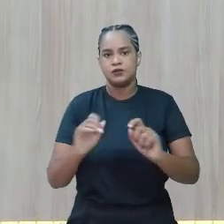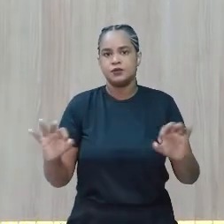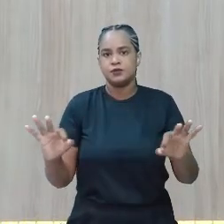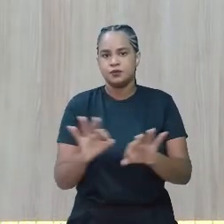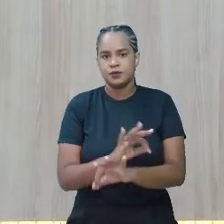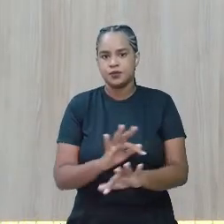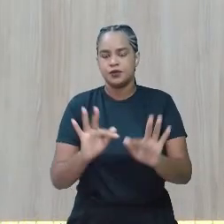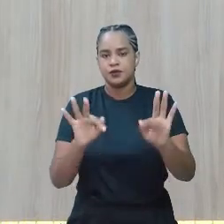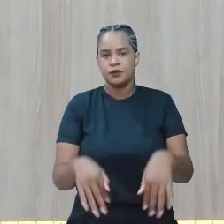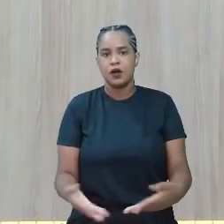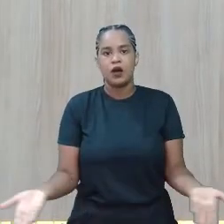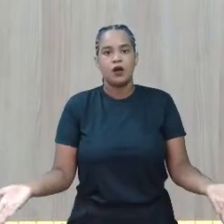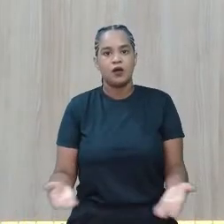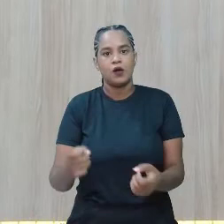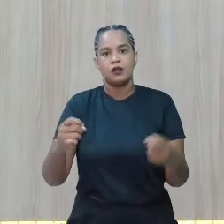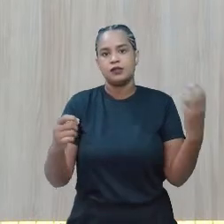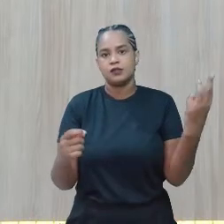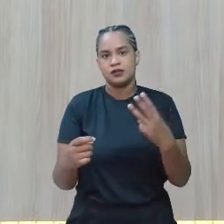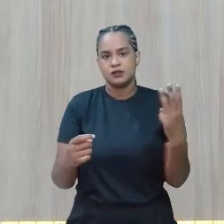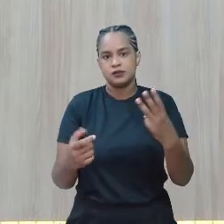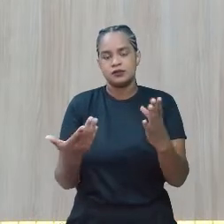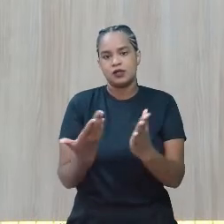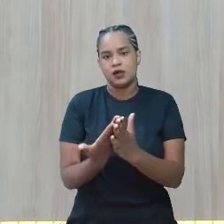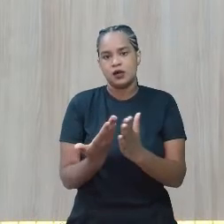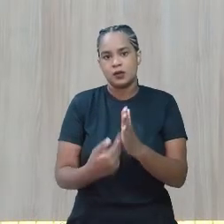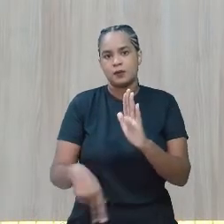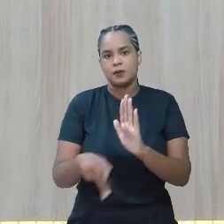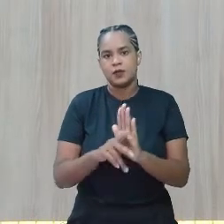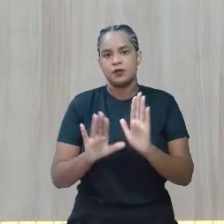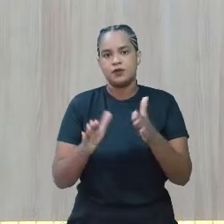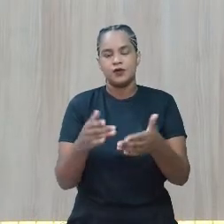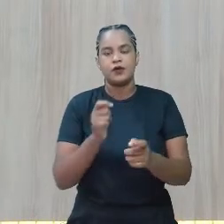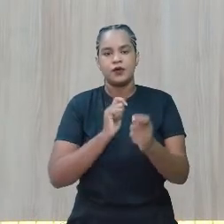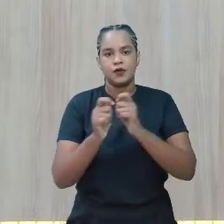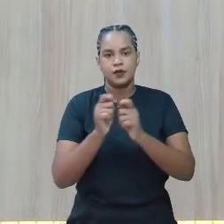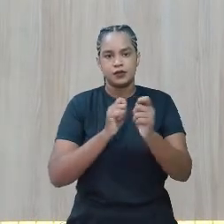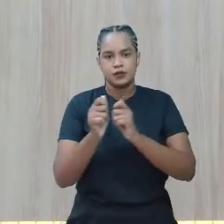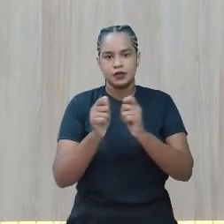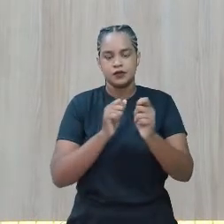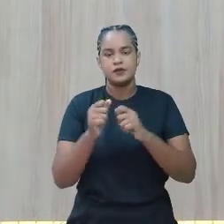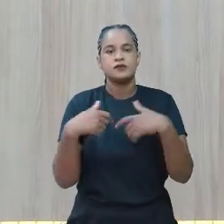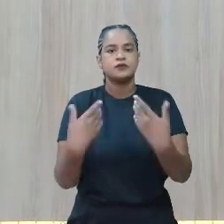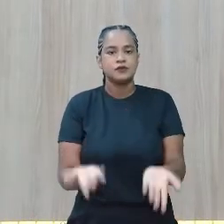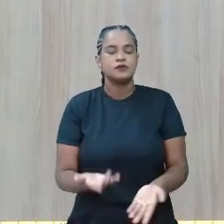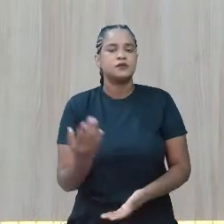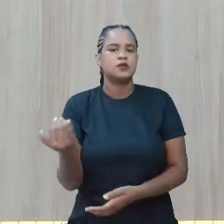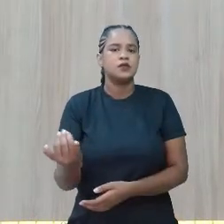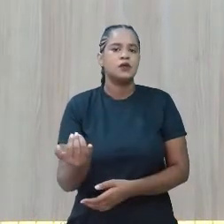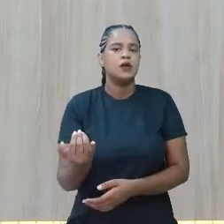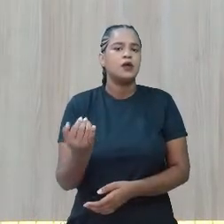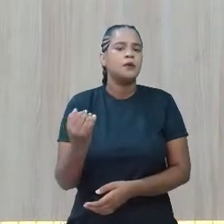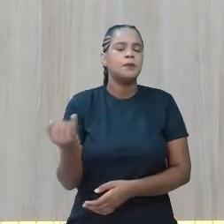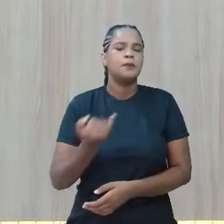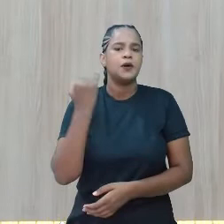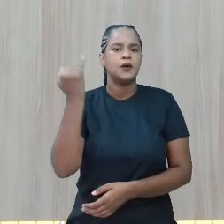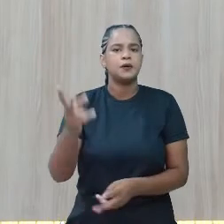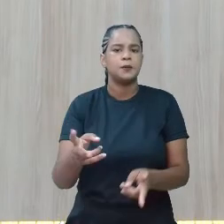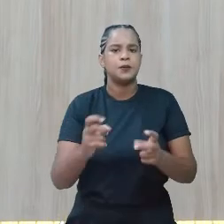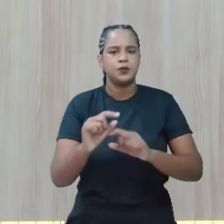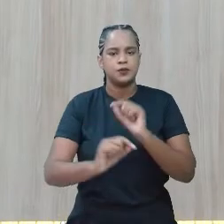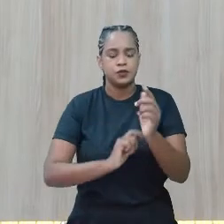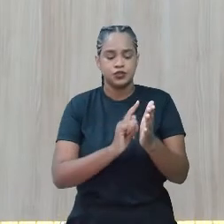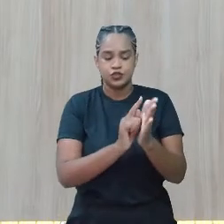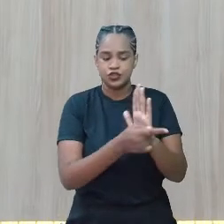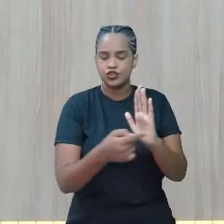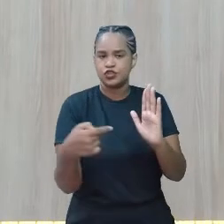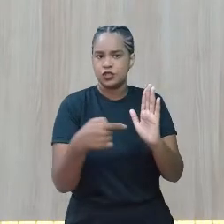é a 3ª aula de entrevista, aula 3, e aí é interessante perceber que esse gênero é muito